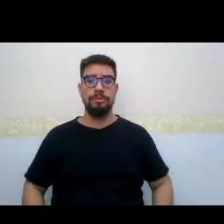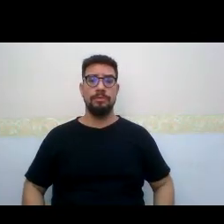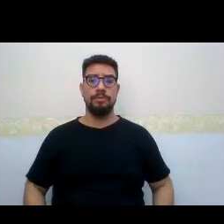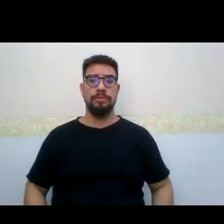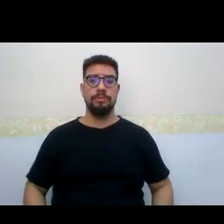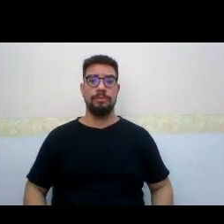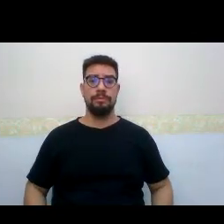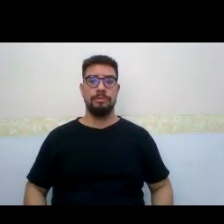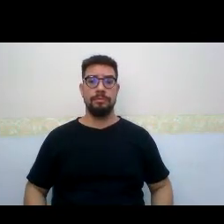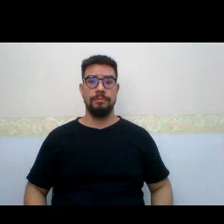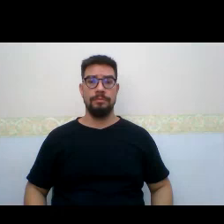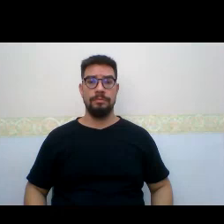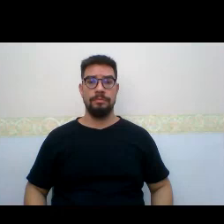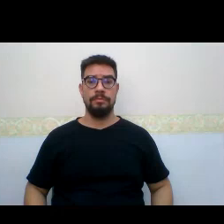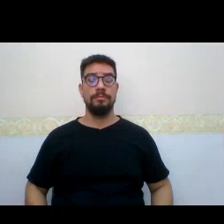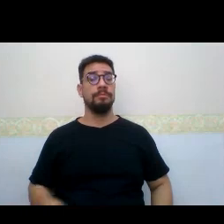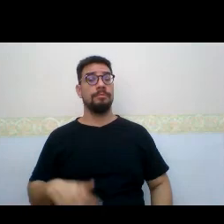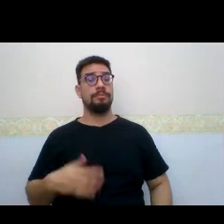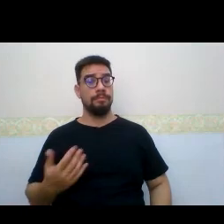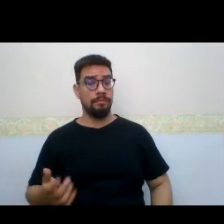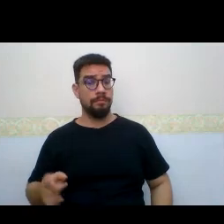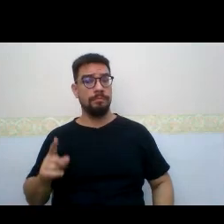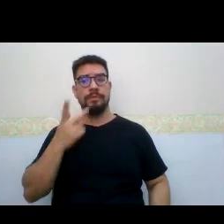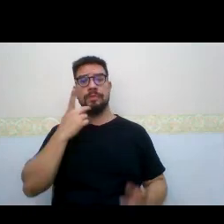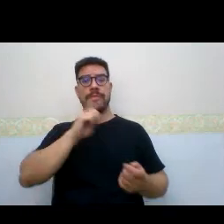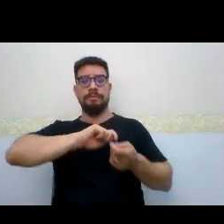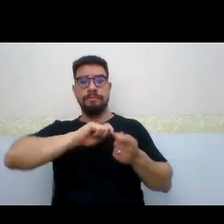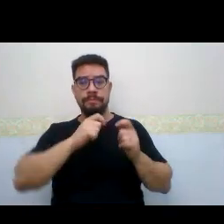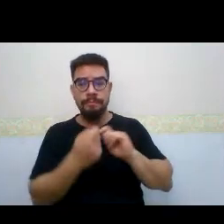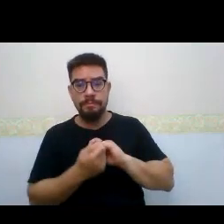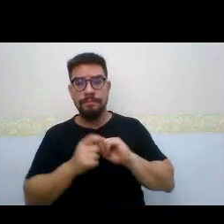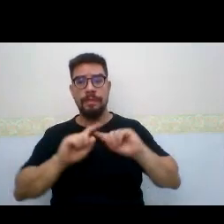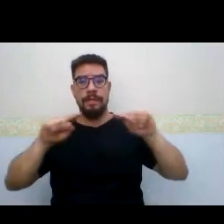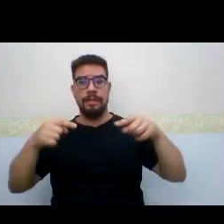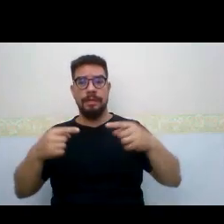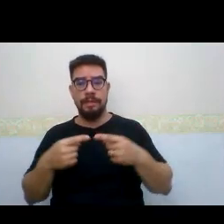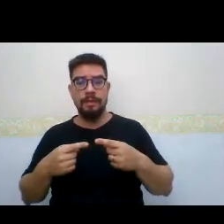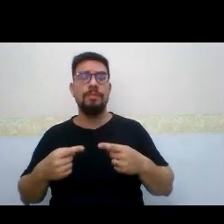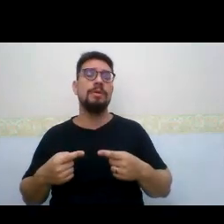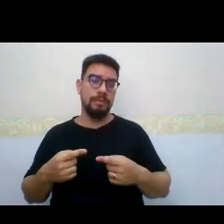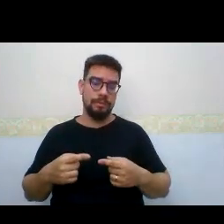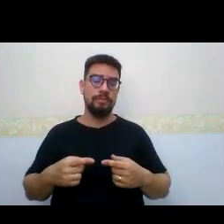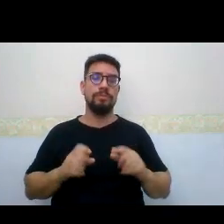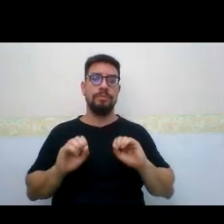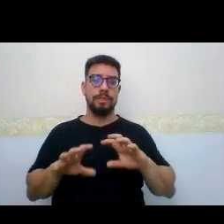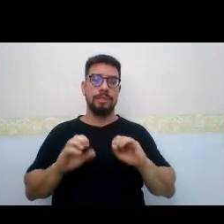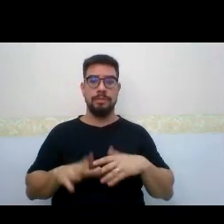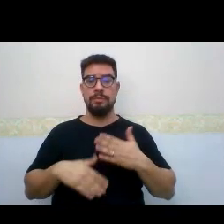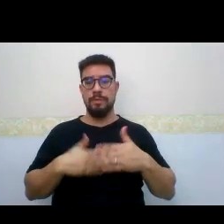ele fala isso, aí faz uma adequação no decorrer do processo de ensino.